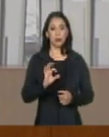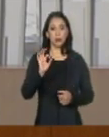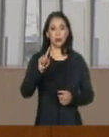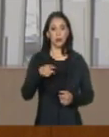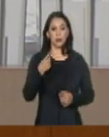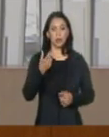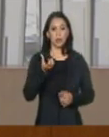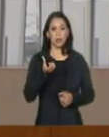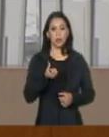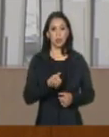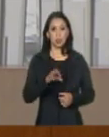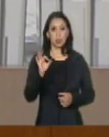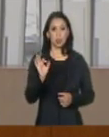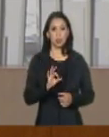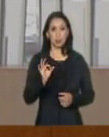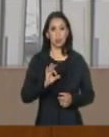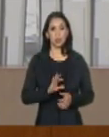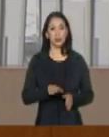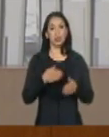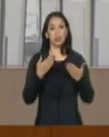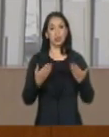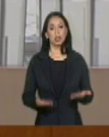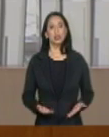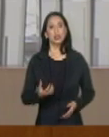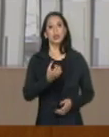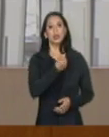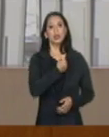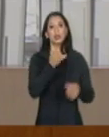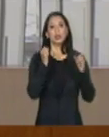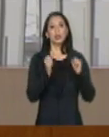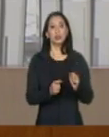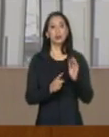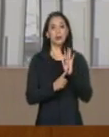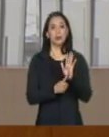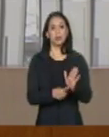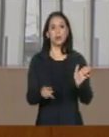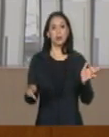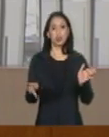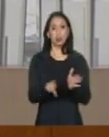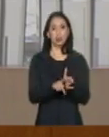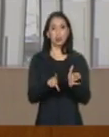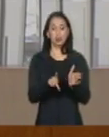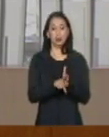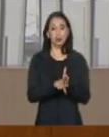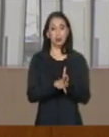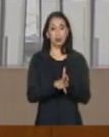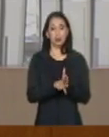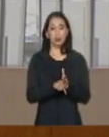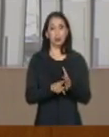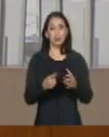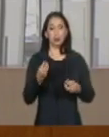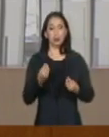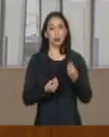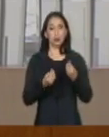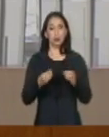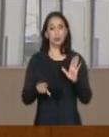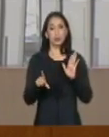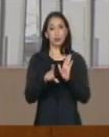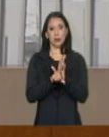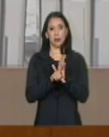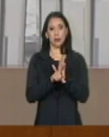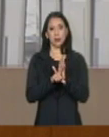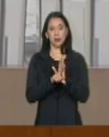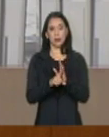19,6%. Muito embora esses números possam se justificar pela própria dinâmica bifásica do procedimento previsto em lei,